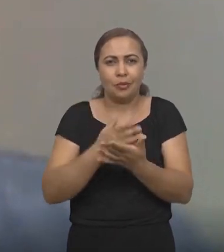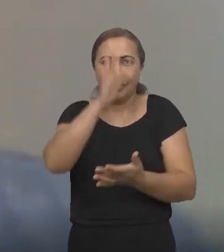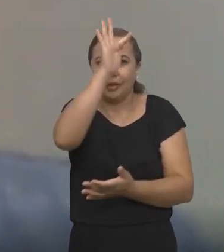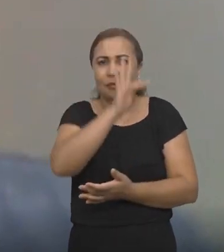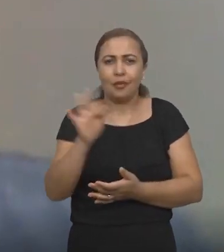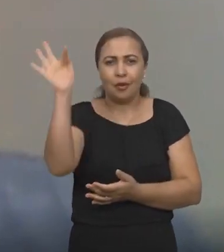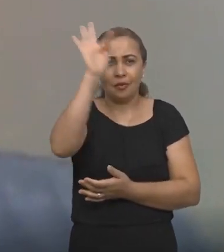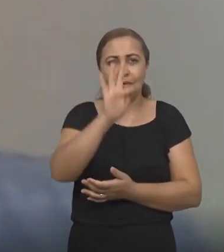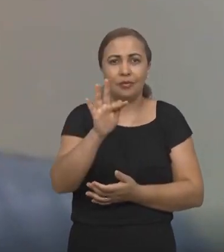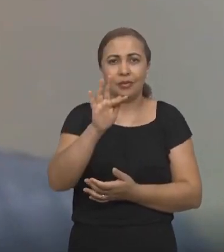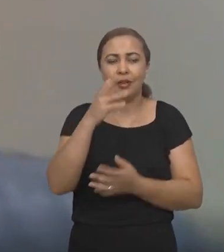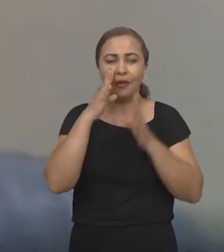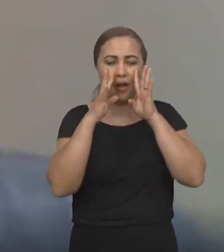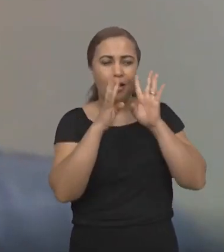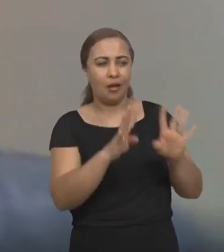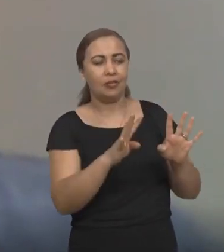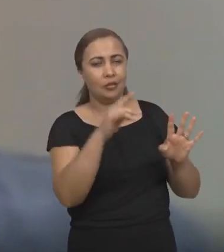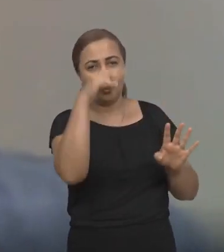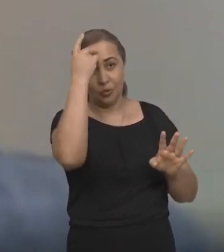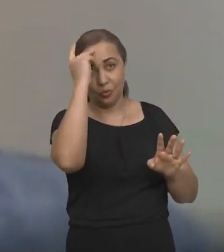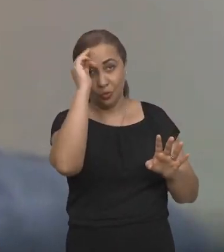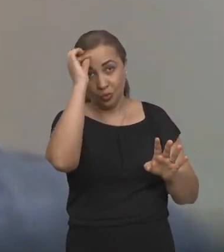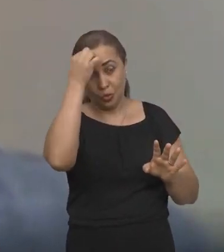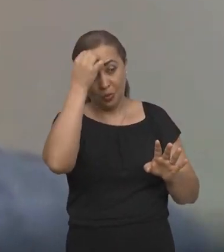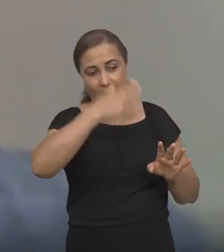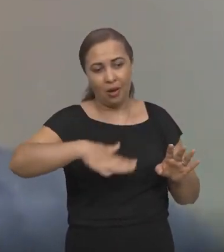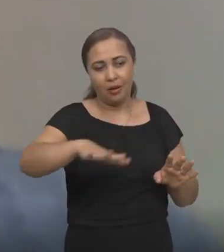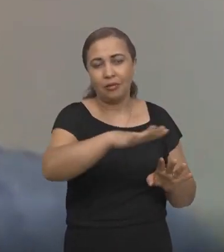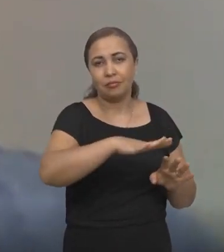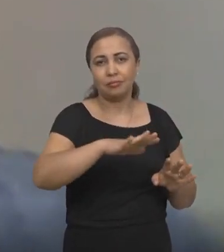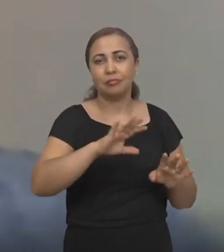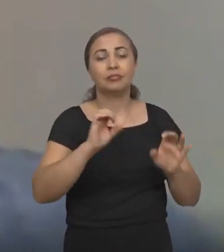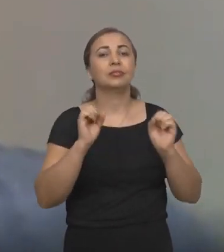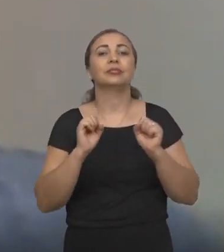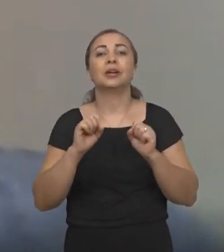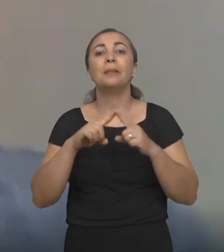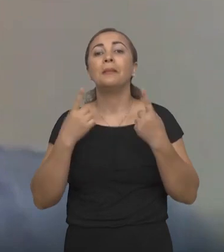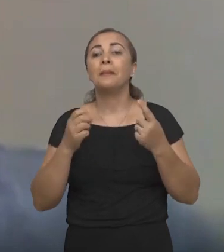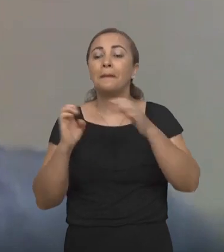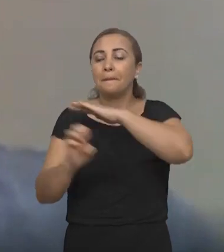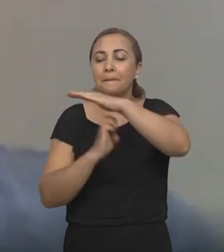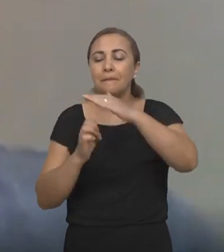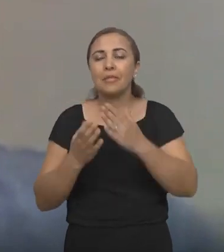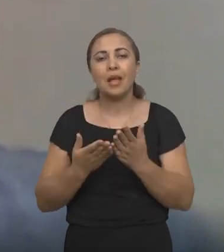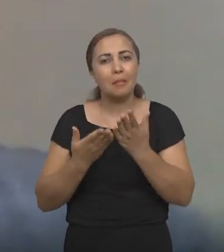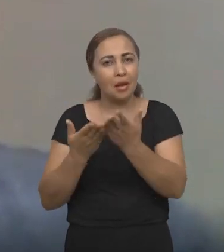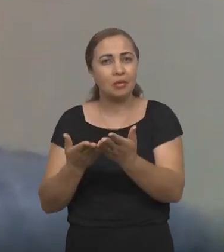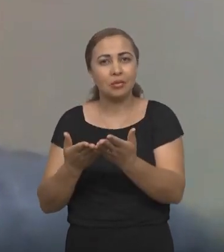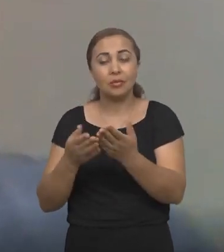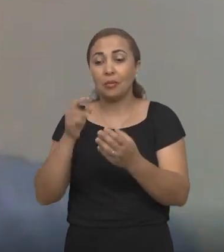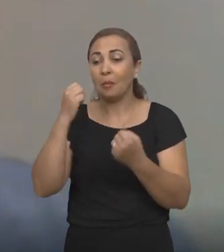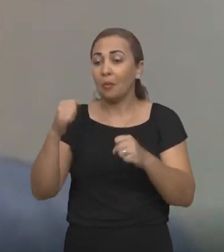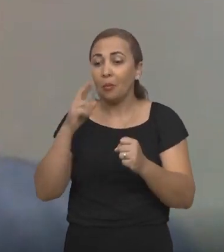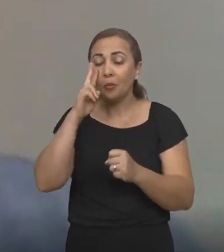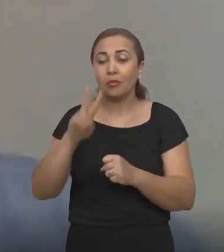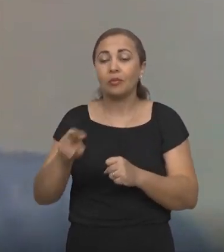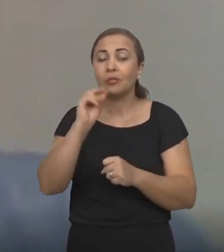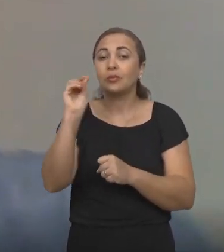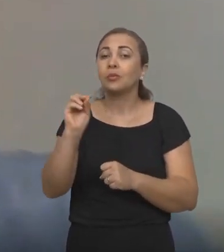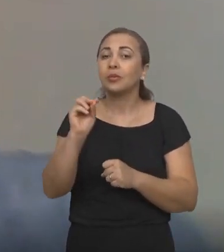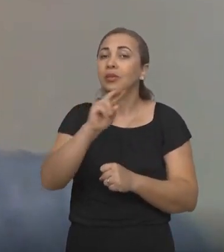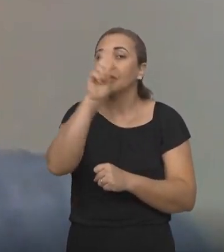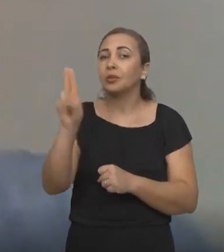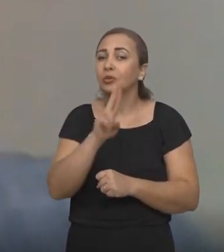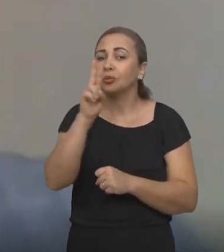gente vê coisas muito voltadas para a área acadêmica. Com essa oportunidade que a Apodi forneceu para a gente pôde ver o que estava sendo utilizado